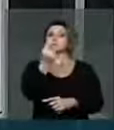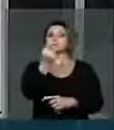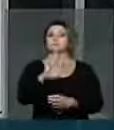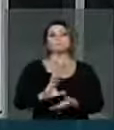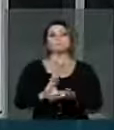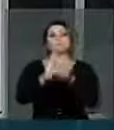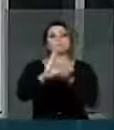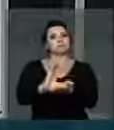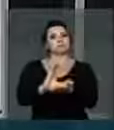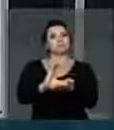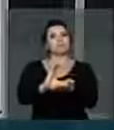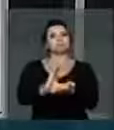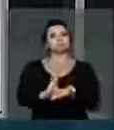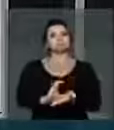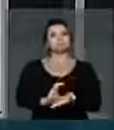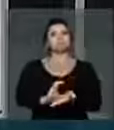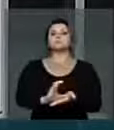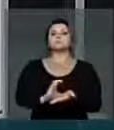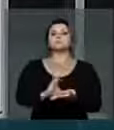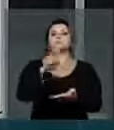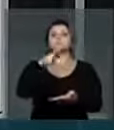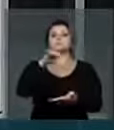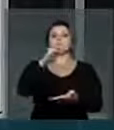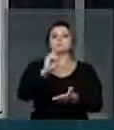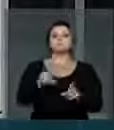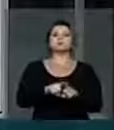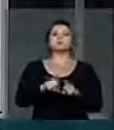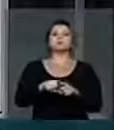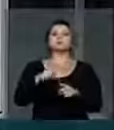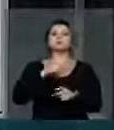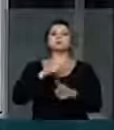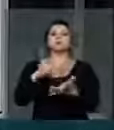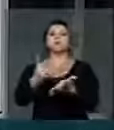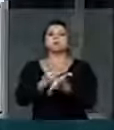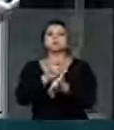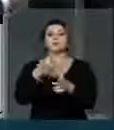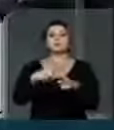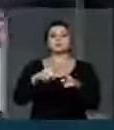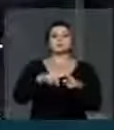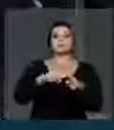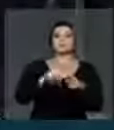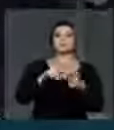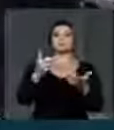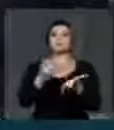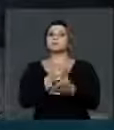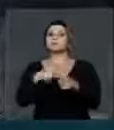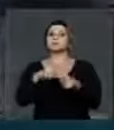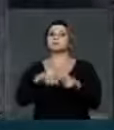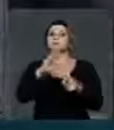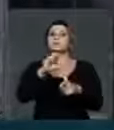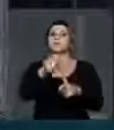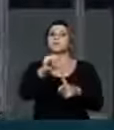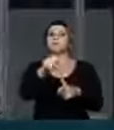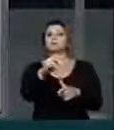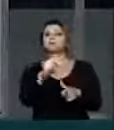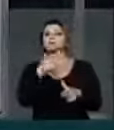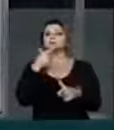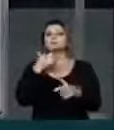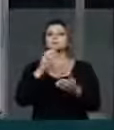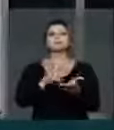orçamento da União onde mora o perigo da corrupção, o perigo do desvio